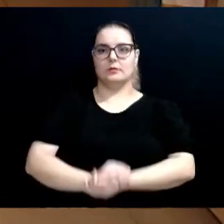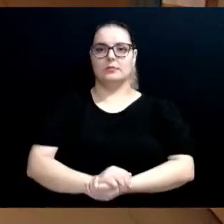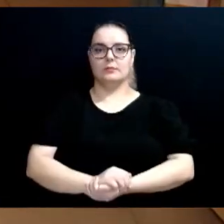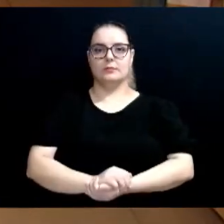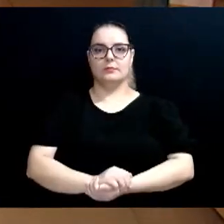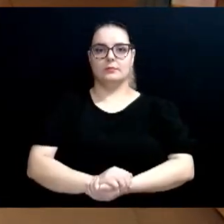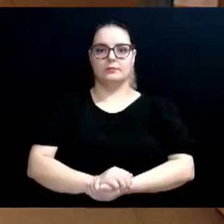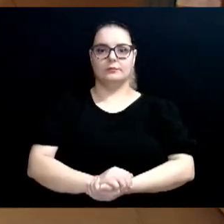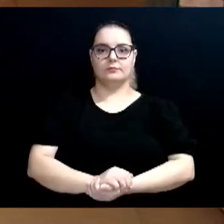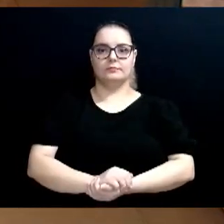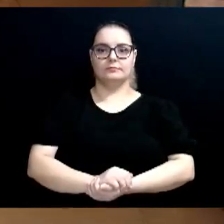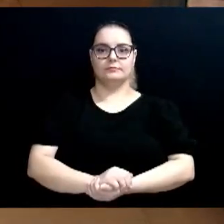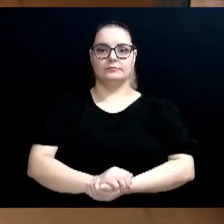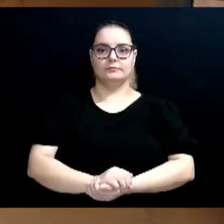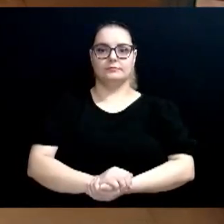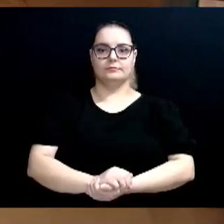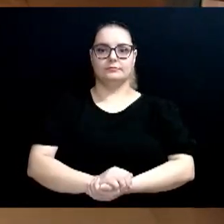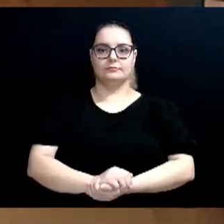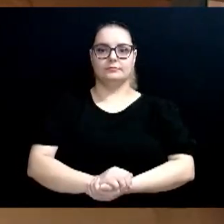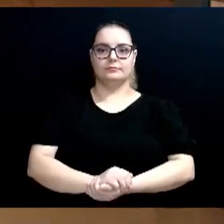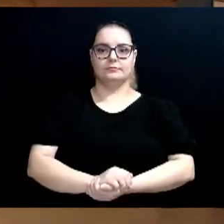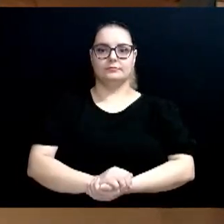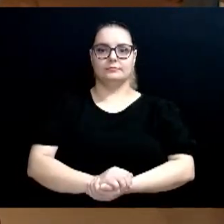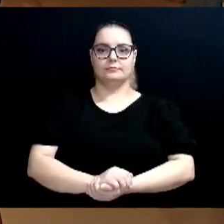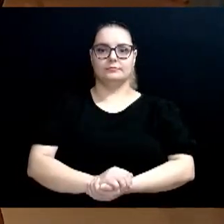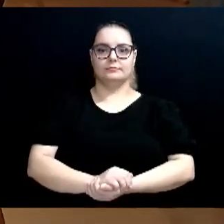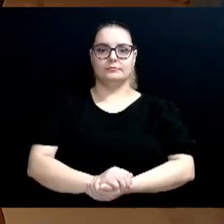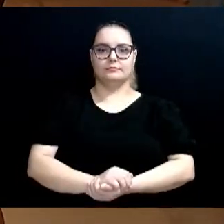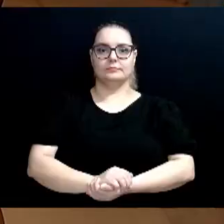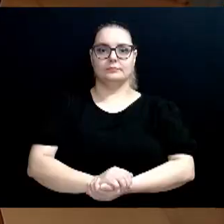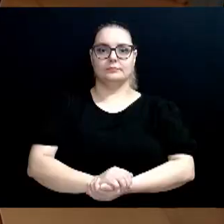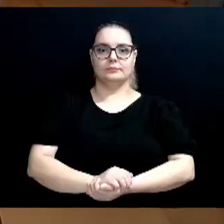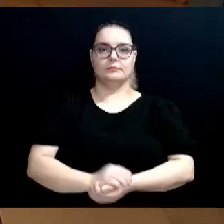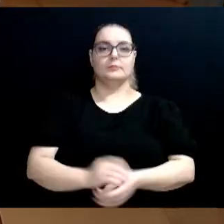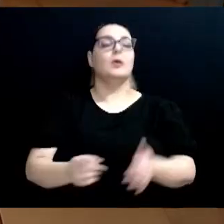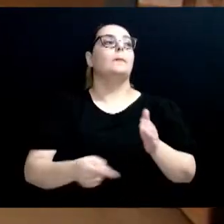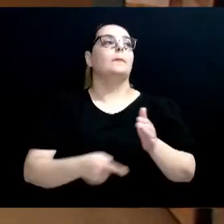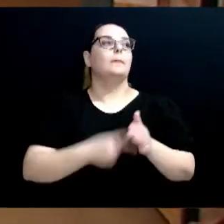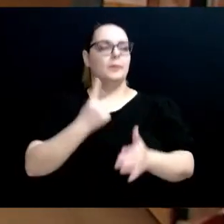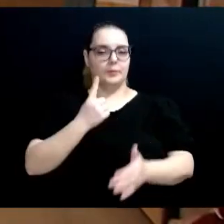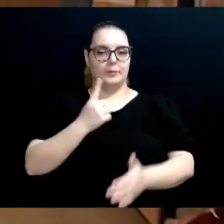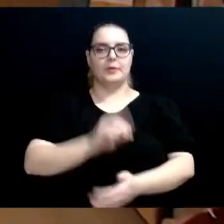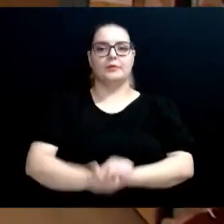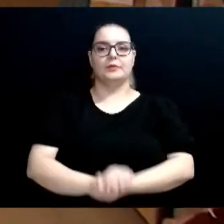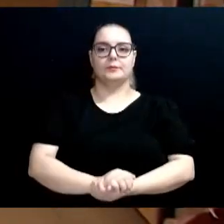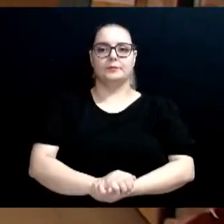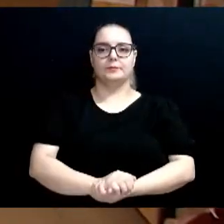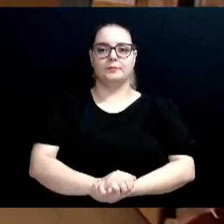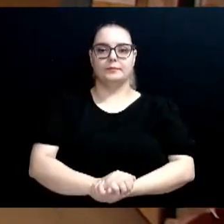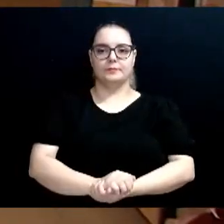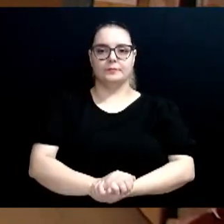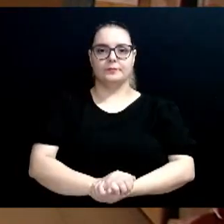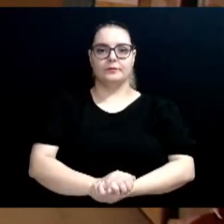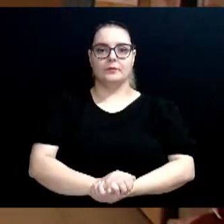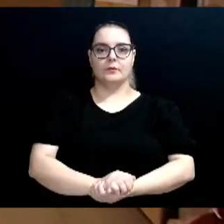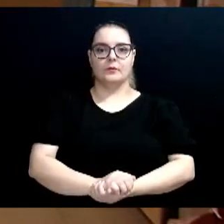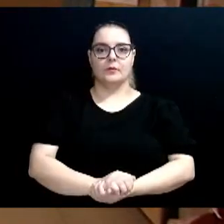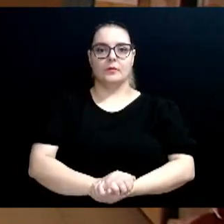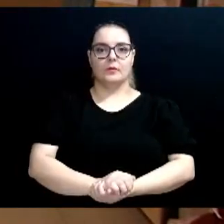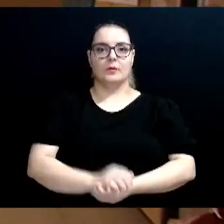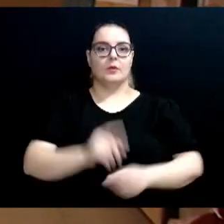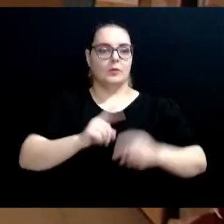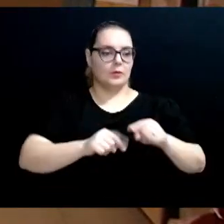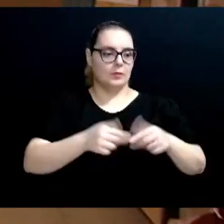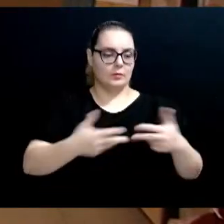o empreendedor a conseguir fazer tudo o que precisa ser feito. Então, primeiro, o